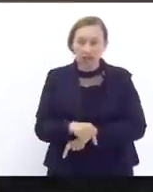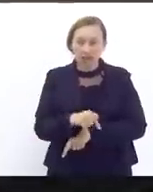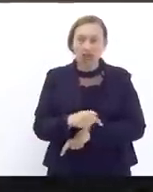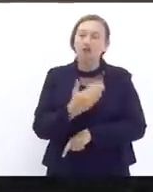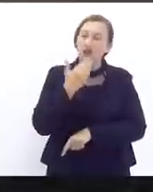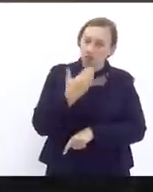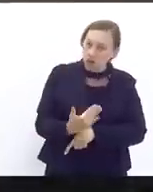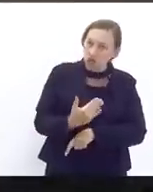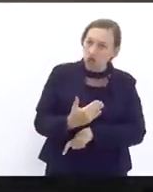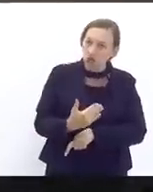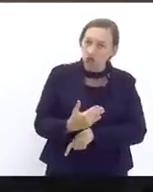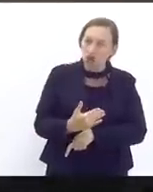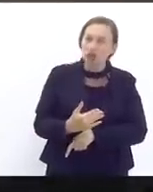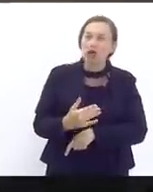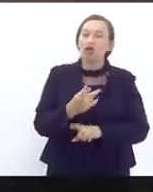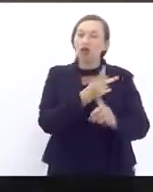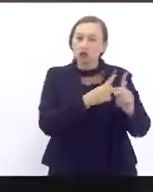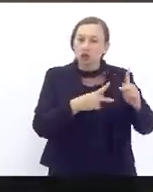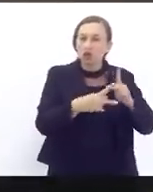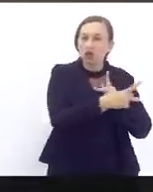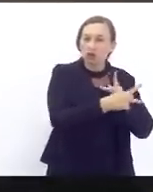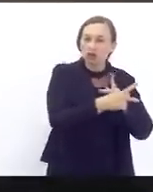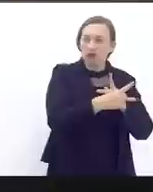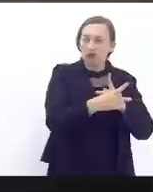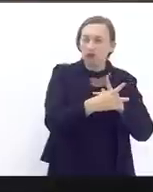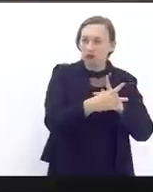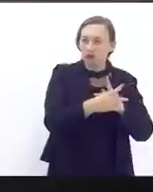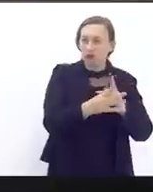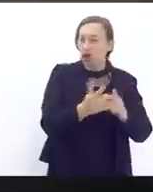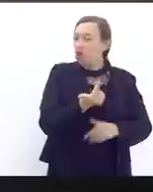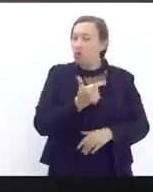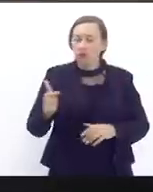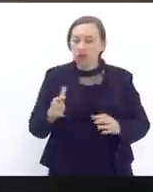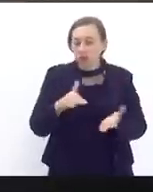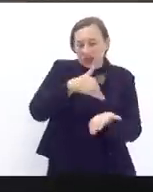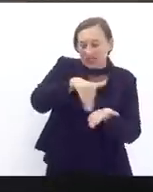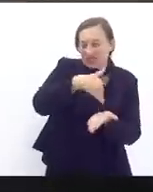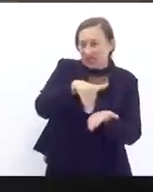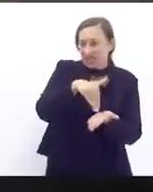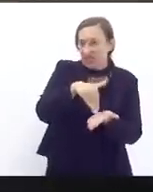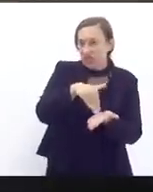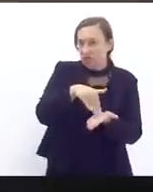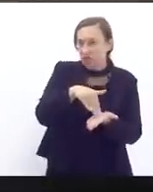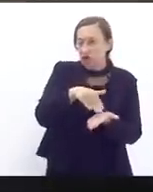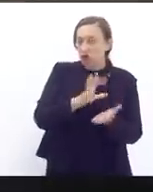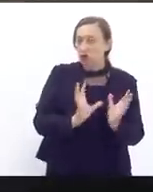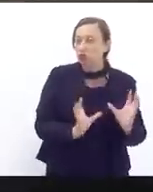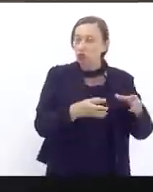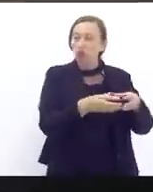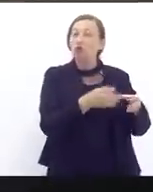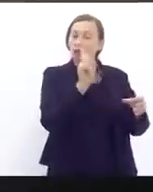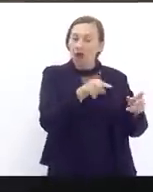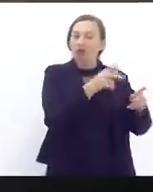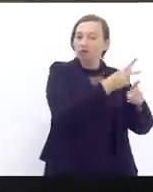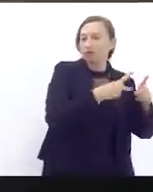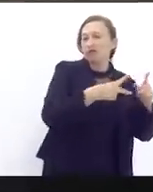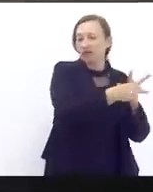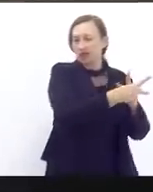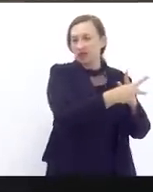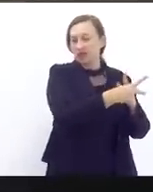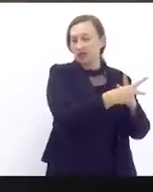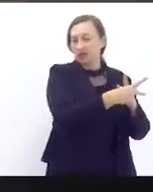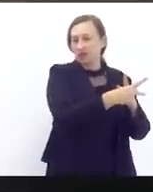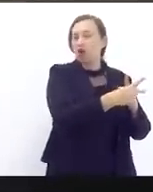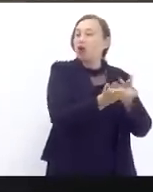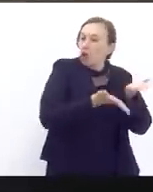esse pedido que o rio previdência que é o órgão Porque nós não temos uma secretaria nosso órgão é o rio previdência que o rio